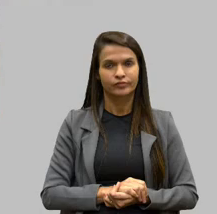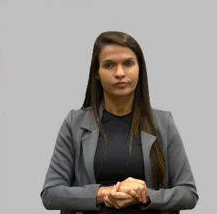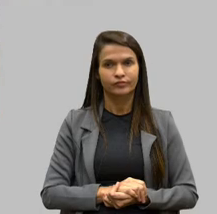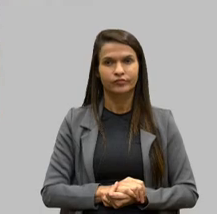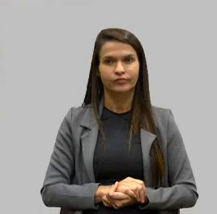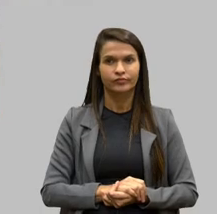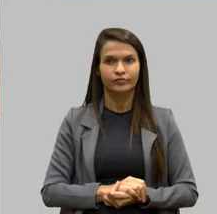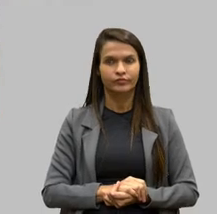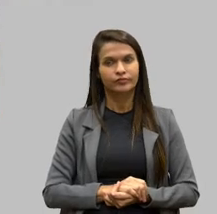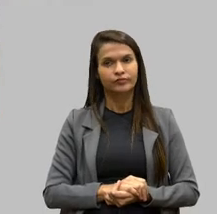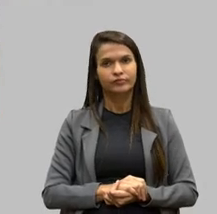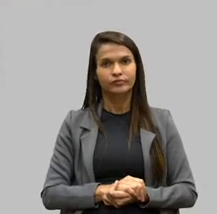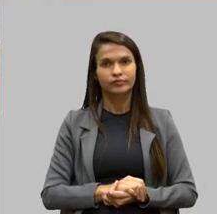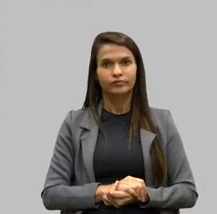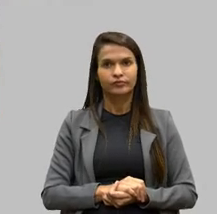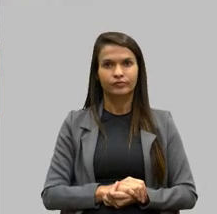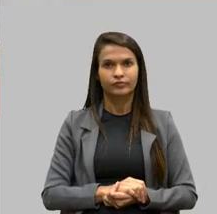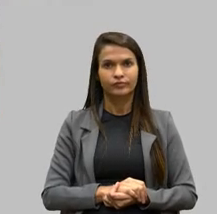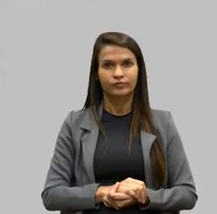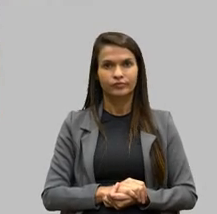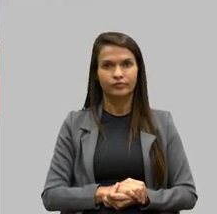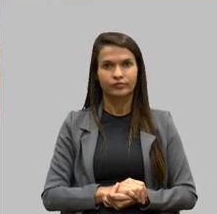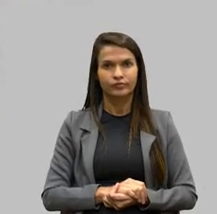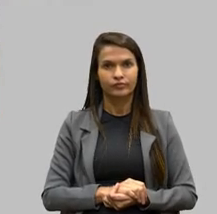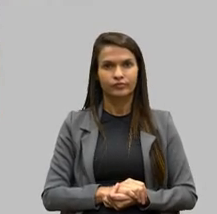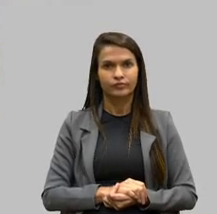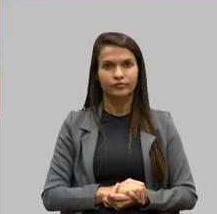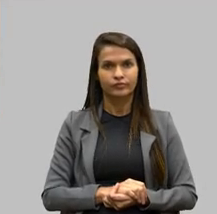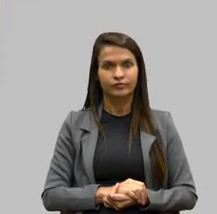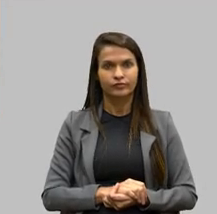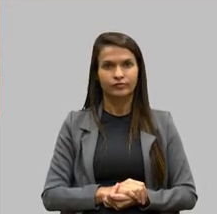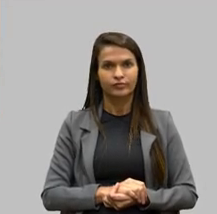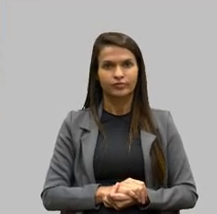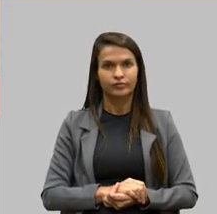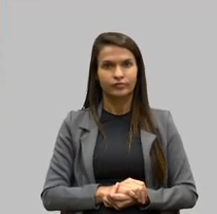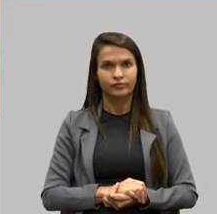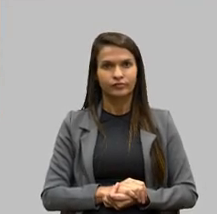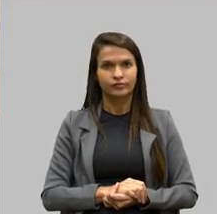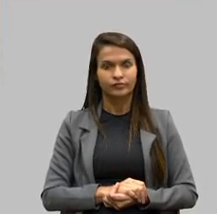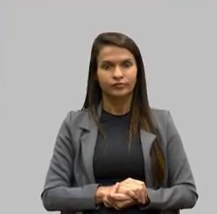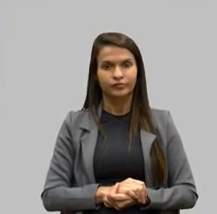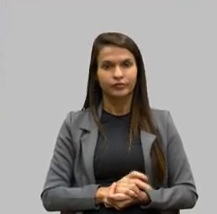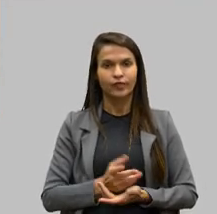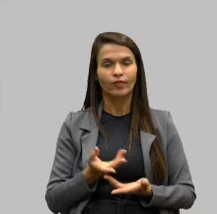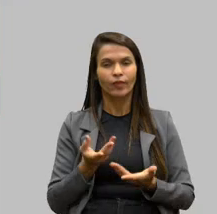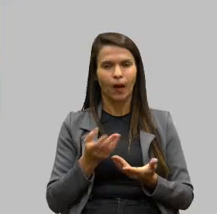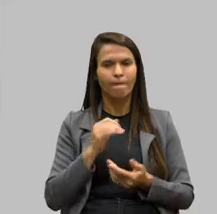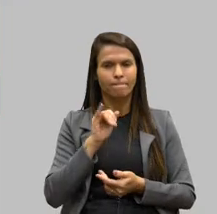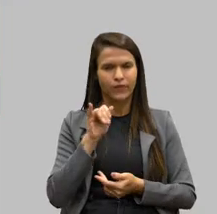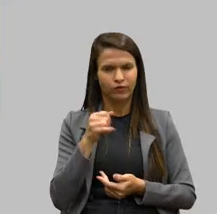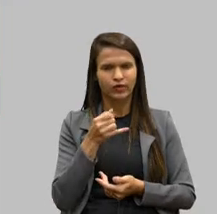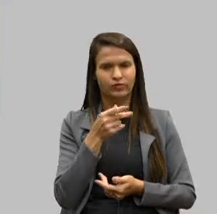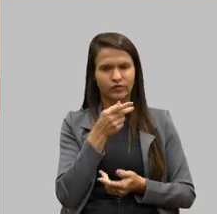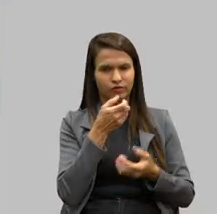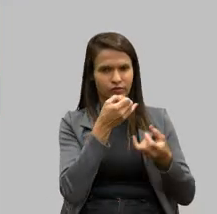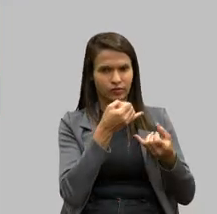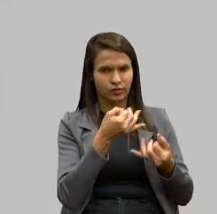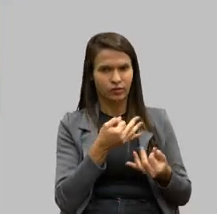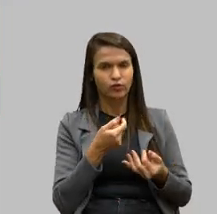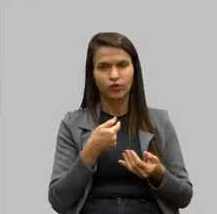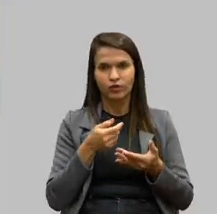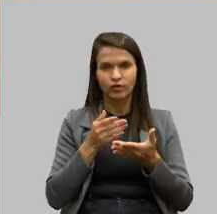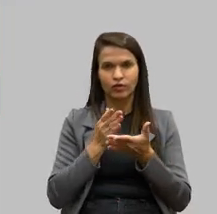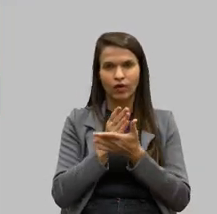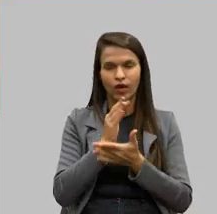Pela ordem? Pela ordem, claro. Dentro do que a senhora falou, inclusive, nós aprovamos ontem na